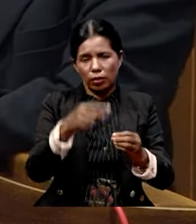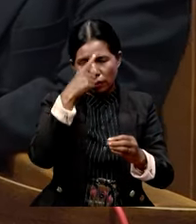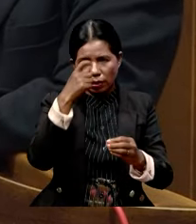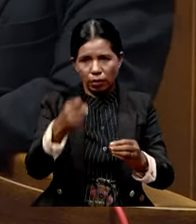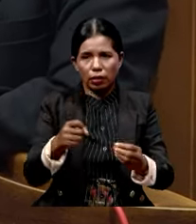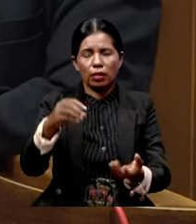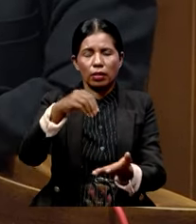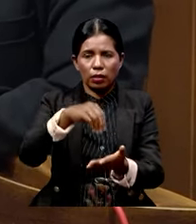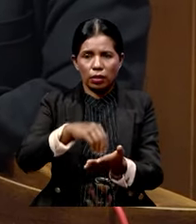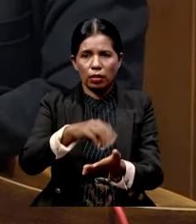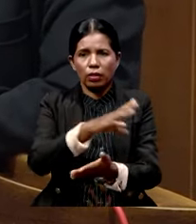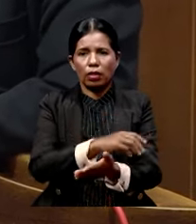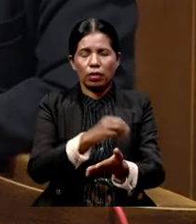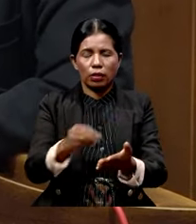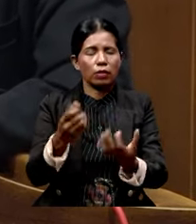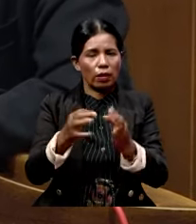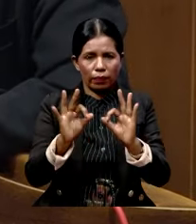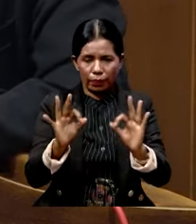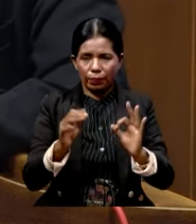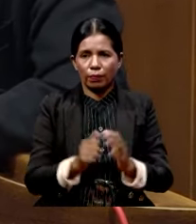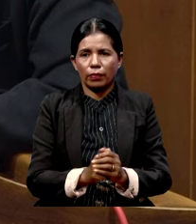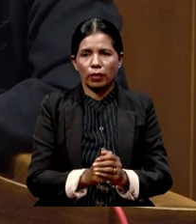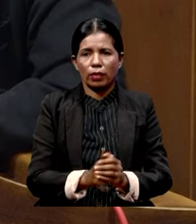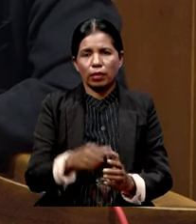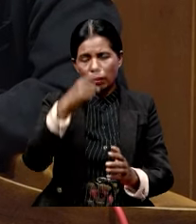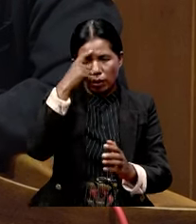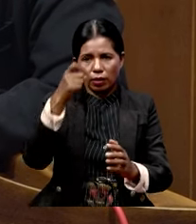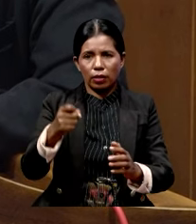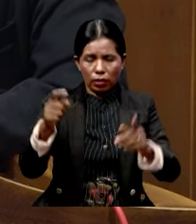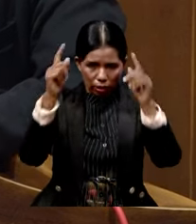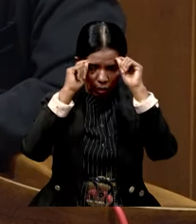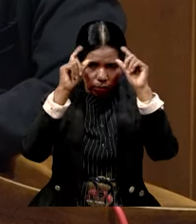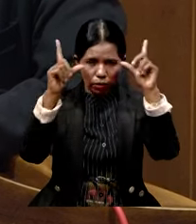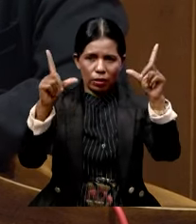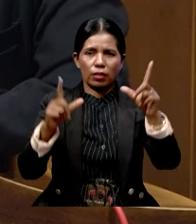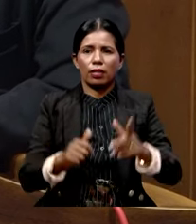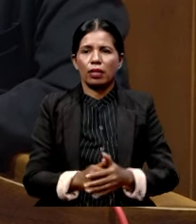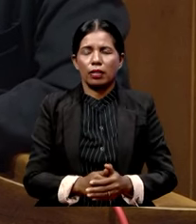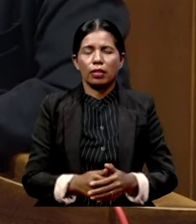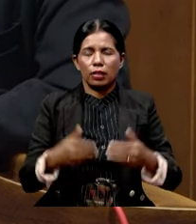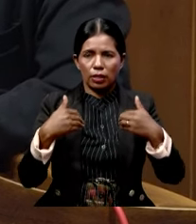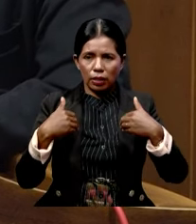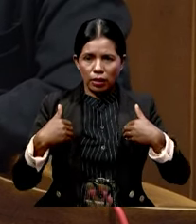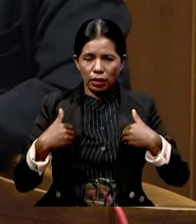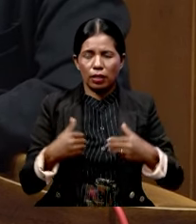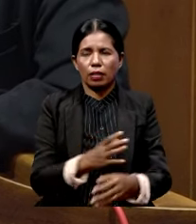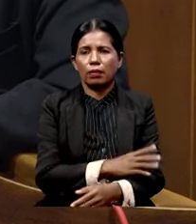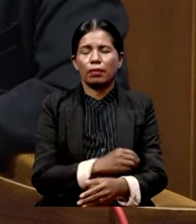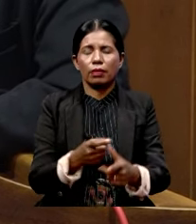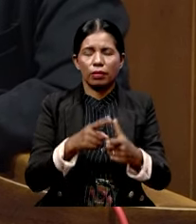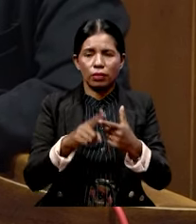Queria deixar esta nota final. Porque Timor-Leste é um